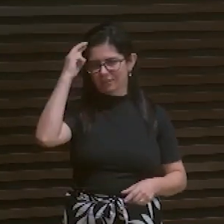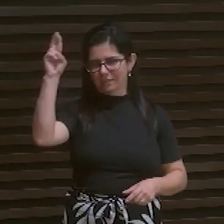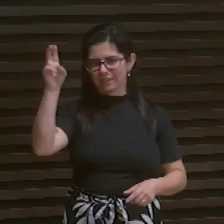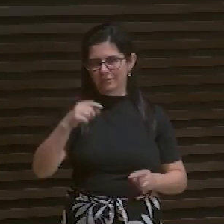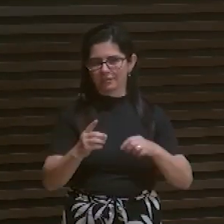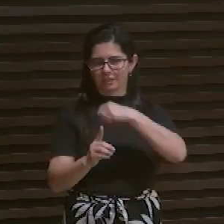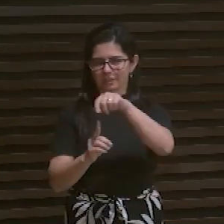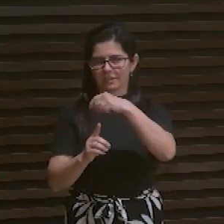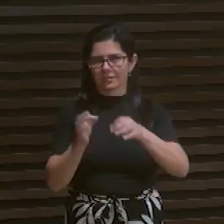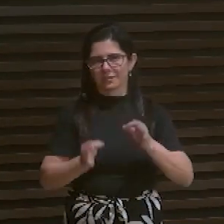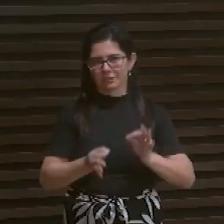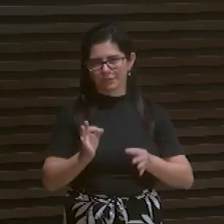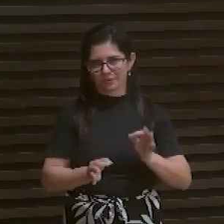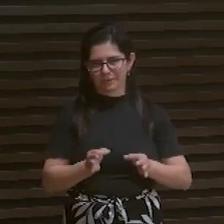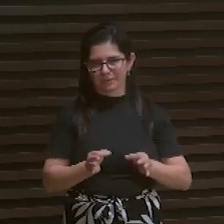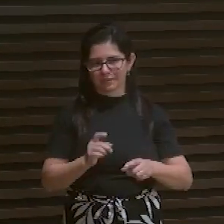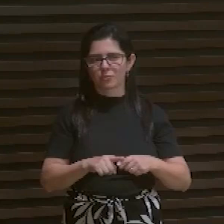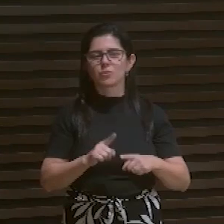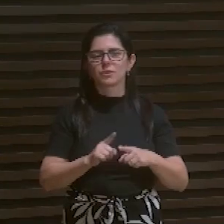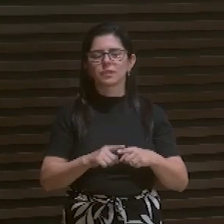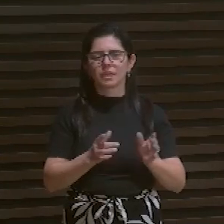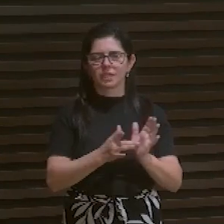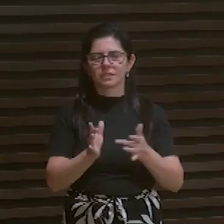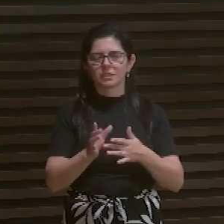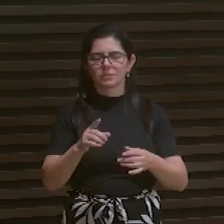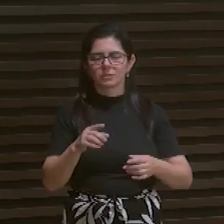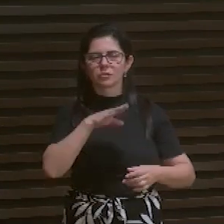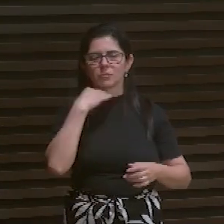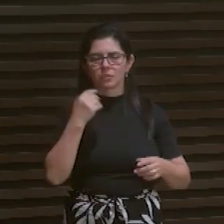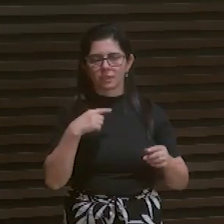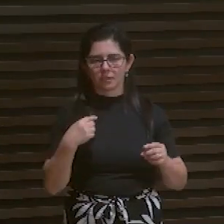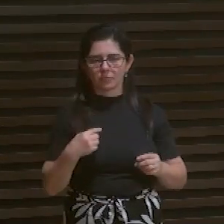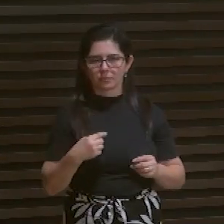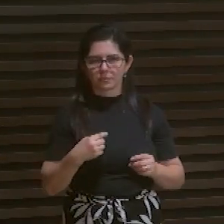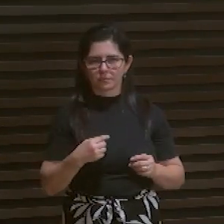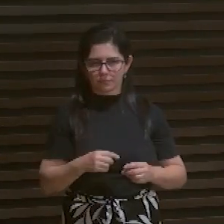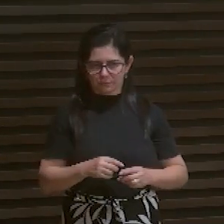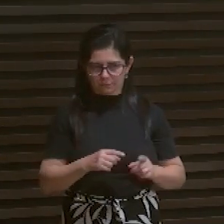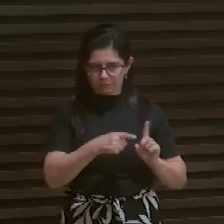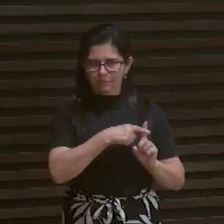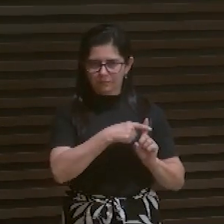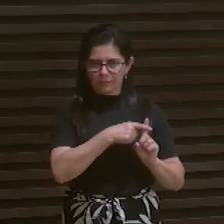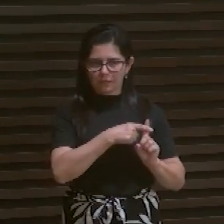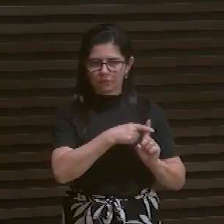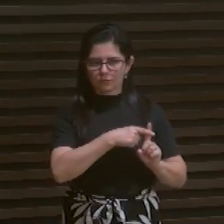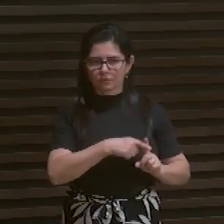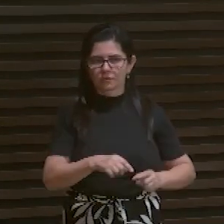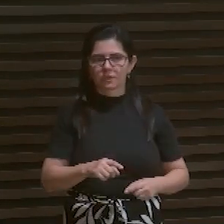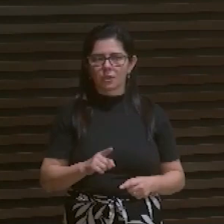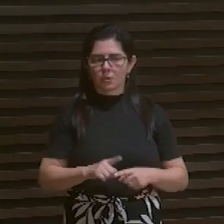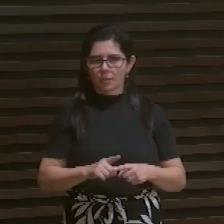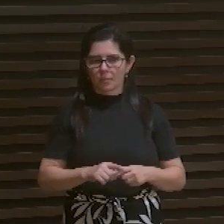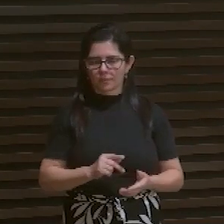Jesus morreu naquela cruz? Por que o sangue dele foi suficiente para propiciar? Porque ele foi o Cordeiro de Deus que tirou o